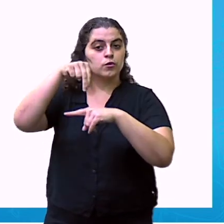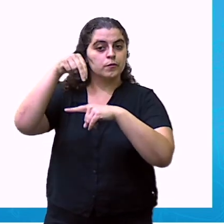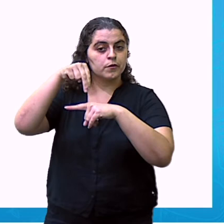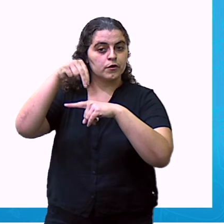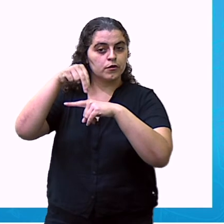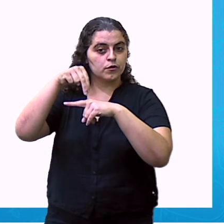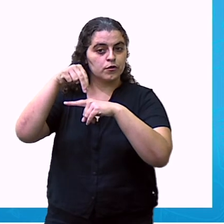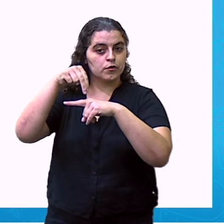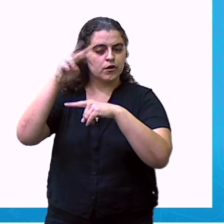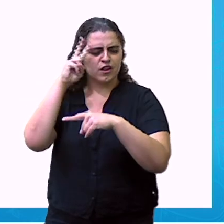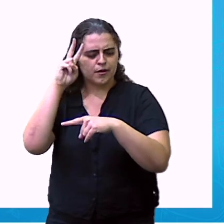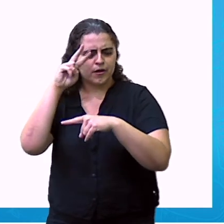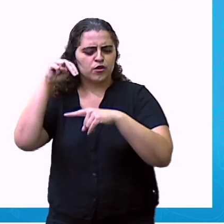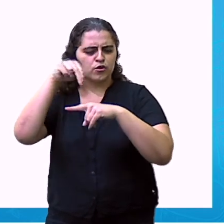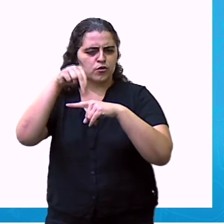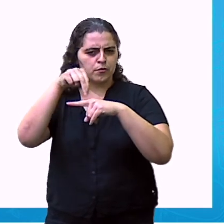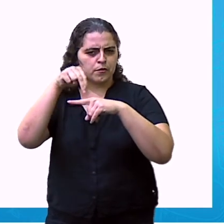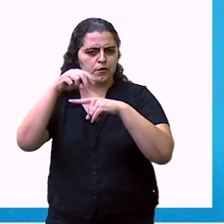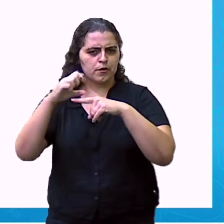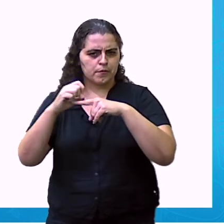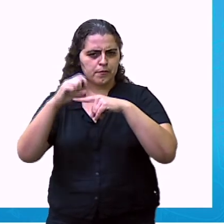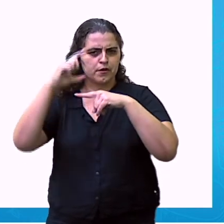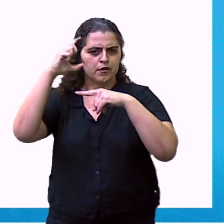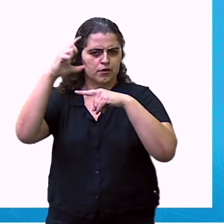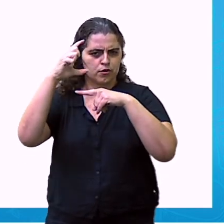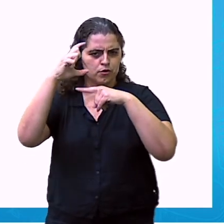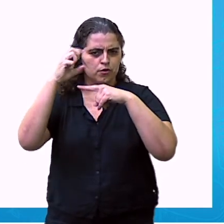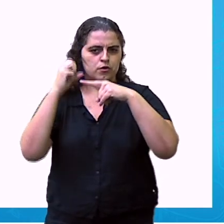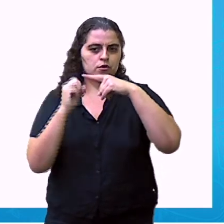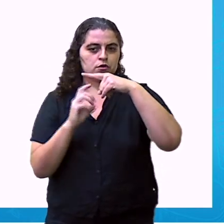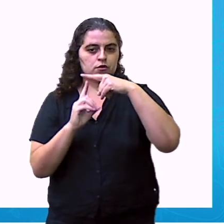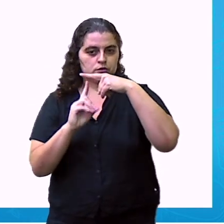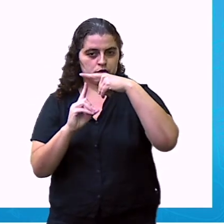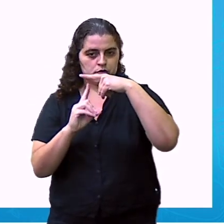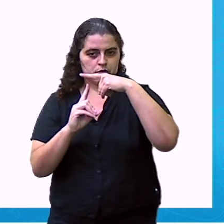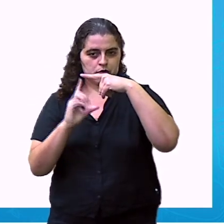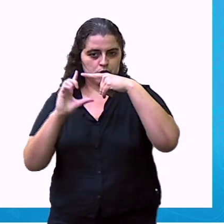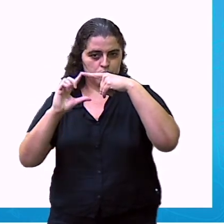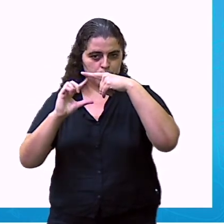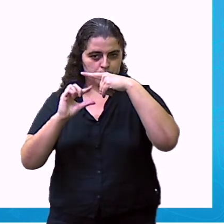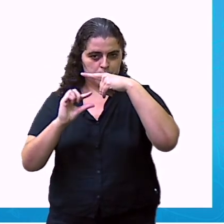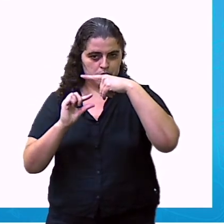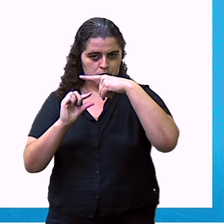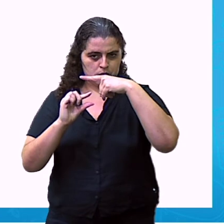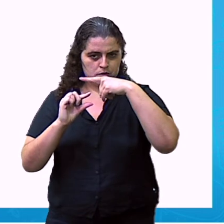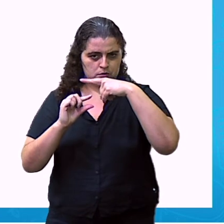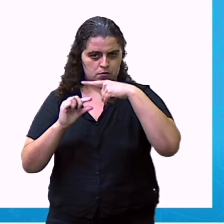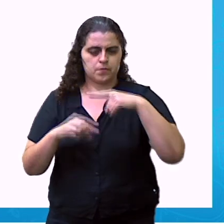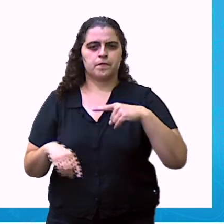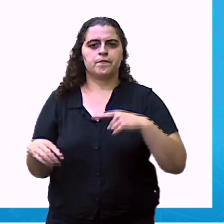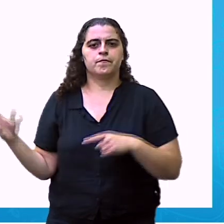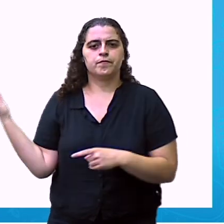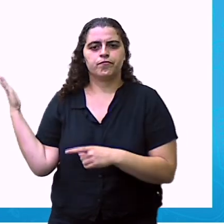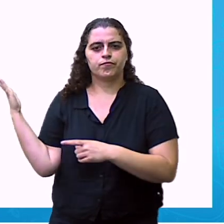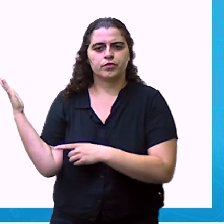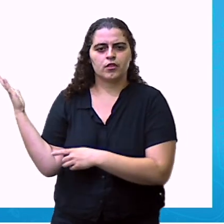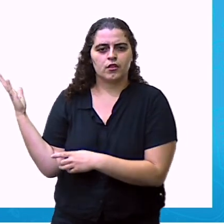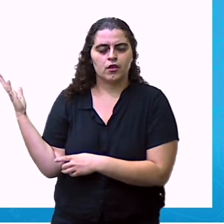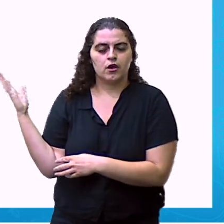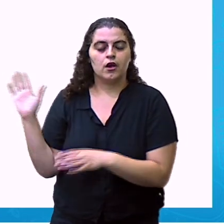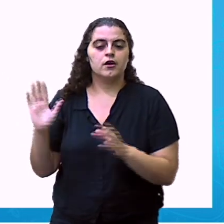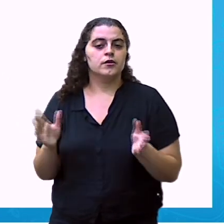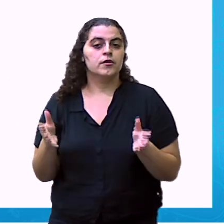numerador é maior do que o seu denominador. Agora, da mesma figura,